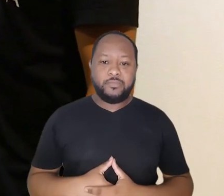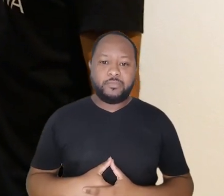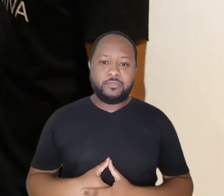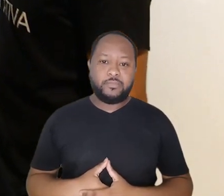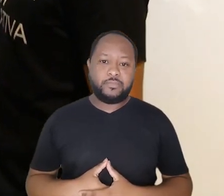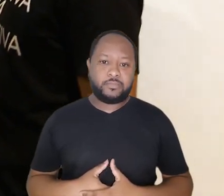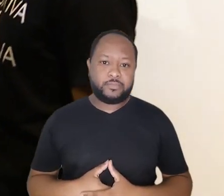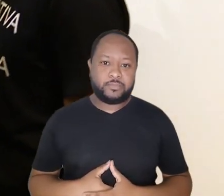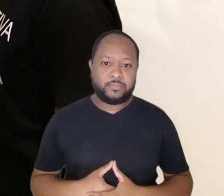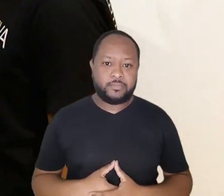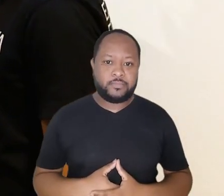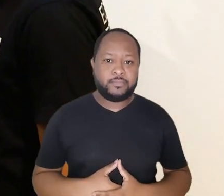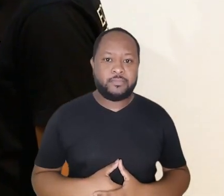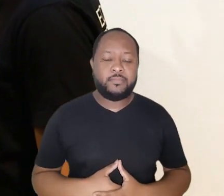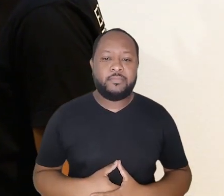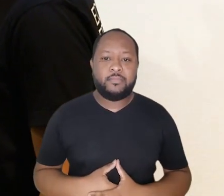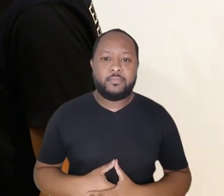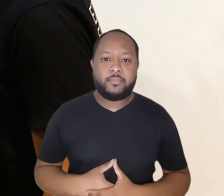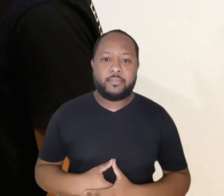Especificamente.